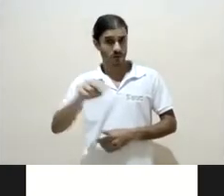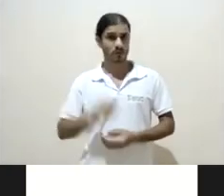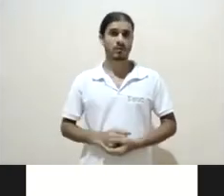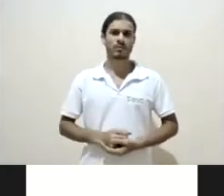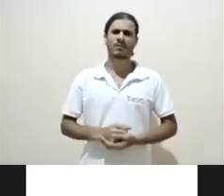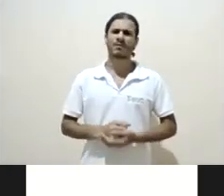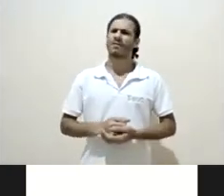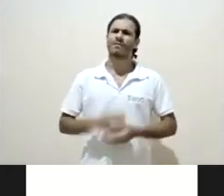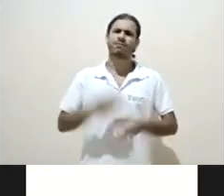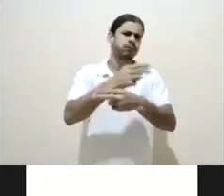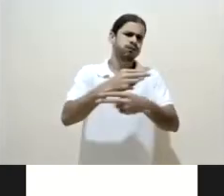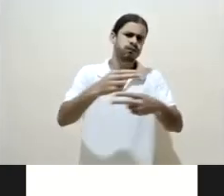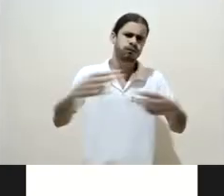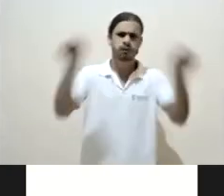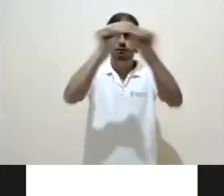repetir todos, né,